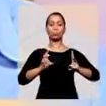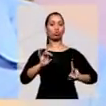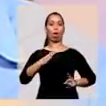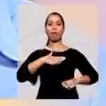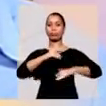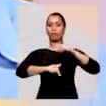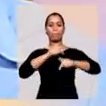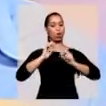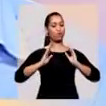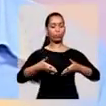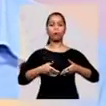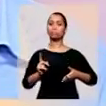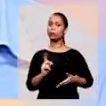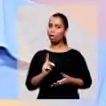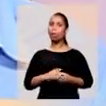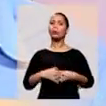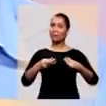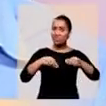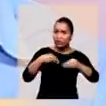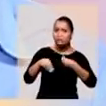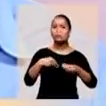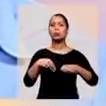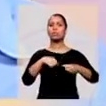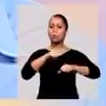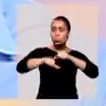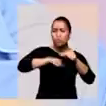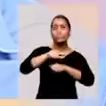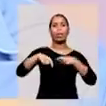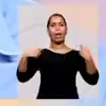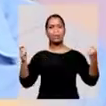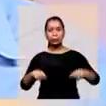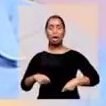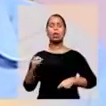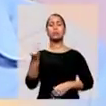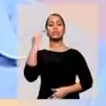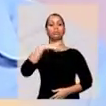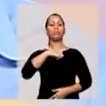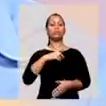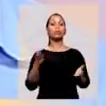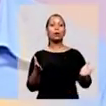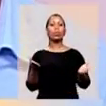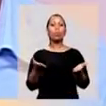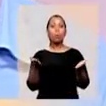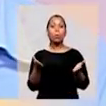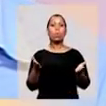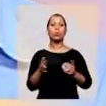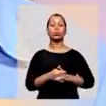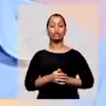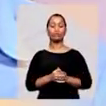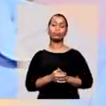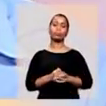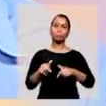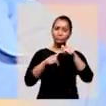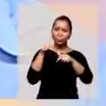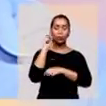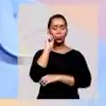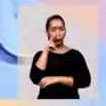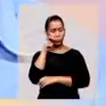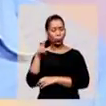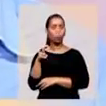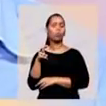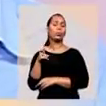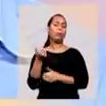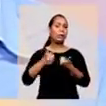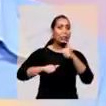nós podermos abordar várias funções dentro da organização é super importante, né? E o mercado olha isso hoje fazendo uma